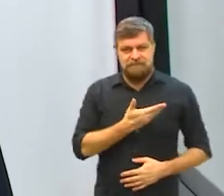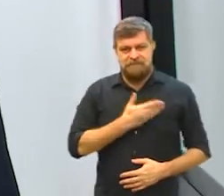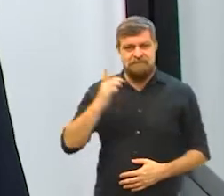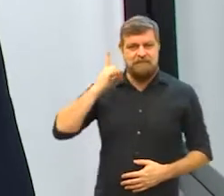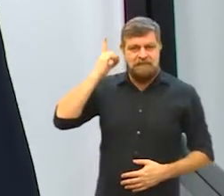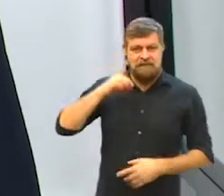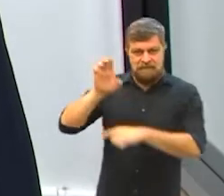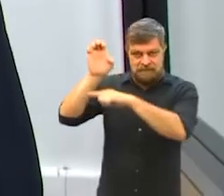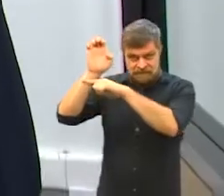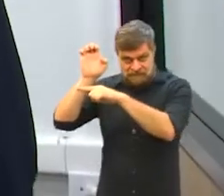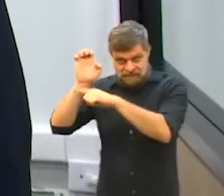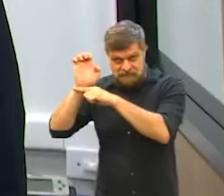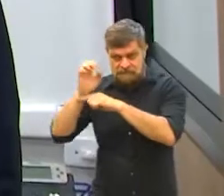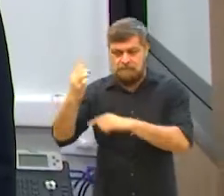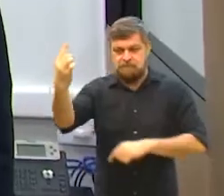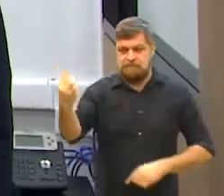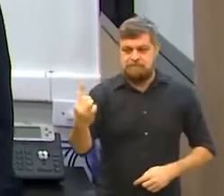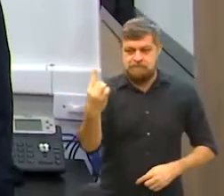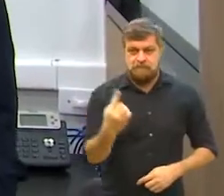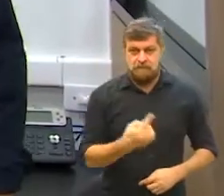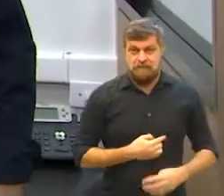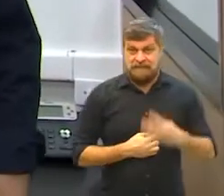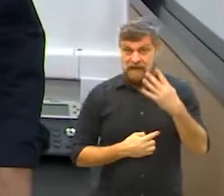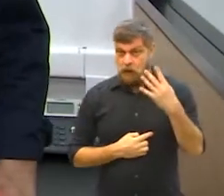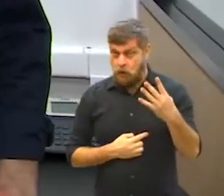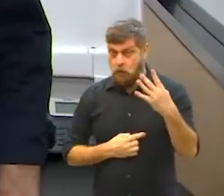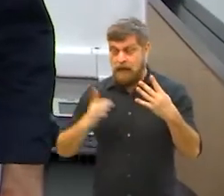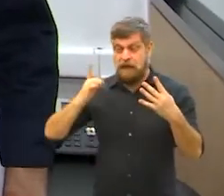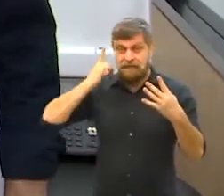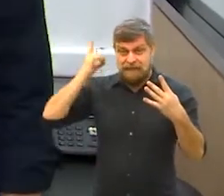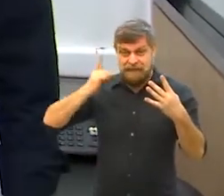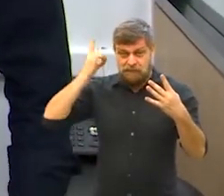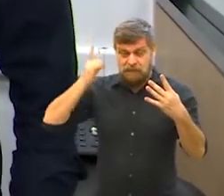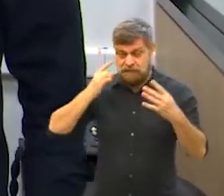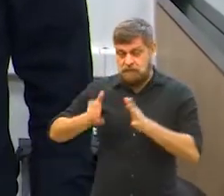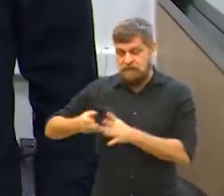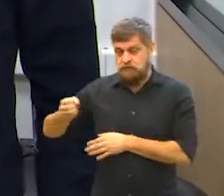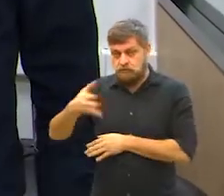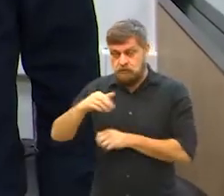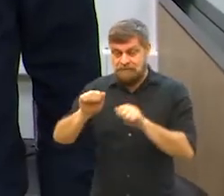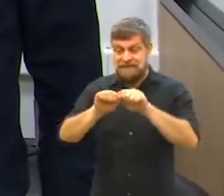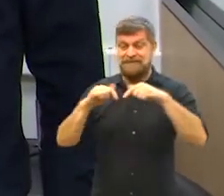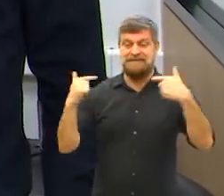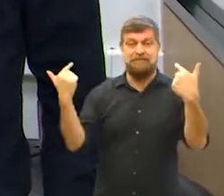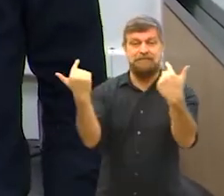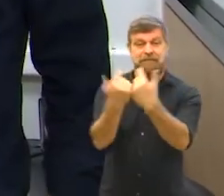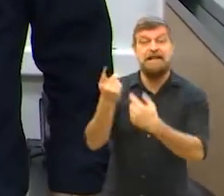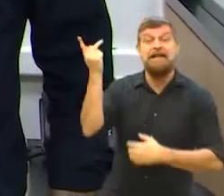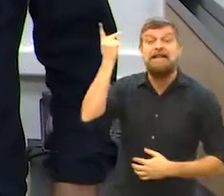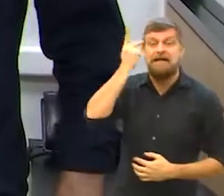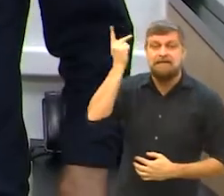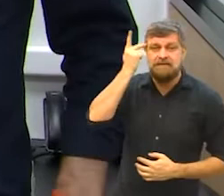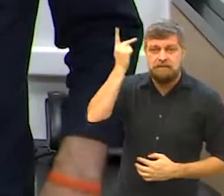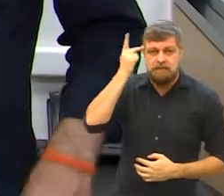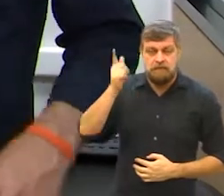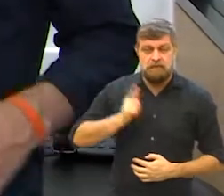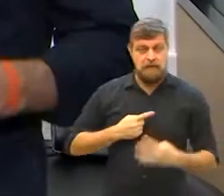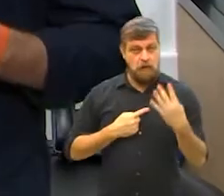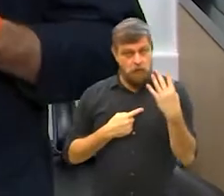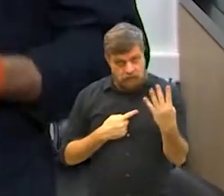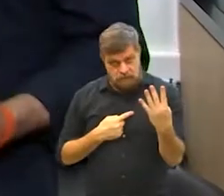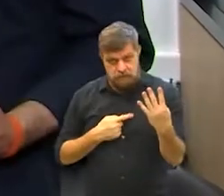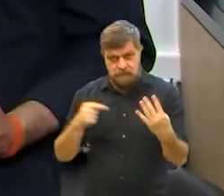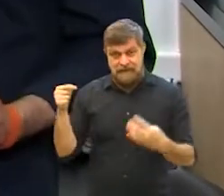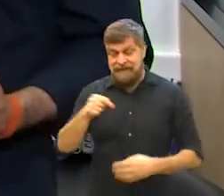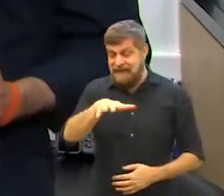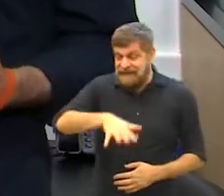visita do meu amigo e deputado estadual Daniel José que é um dos quatro deputados do novo na Assembleia Legislativa de São Paulo e